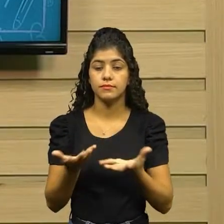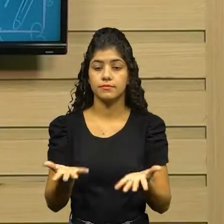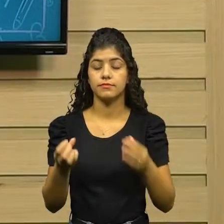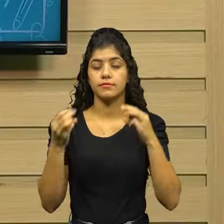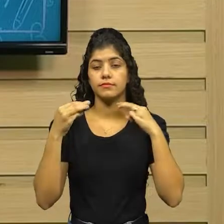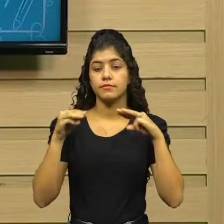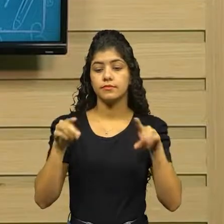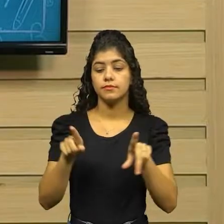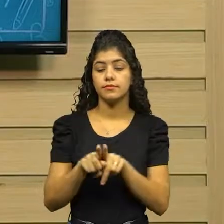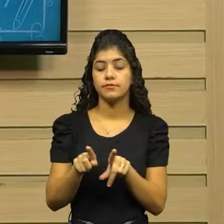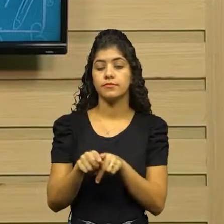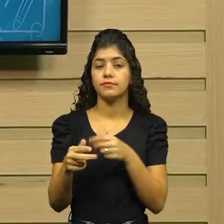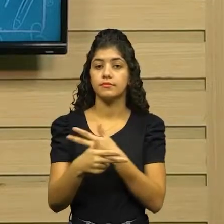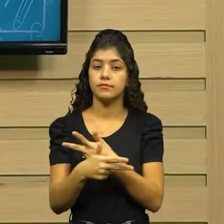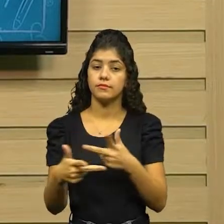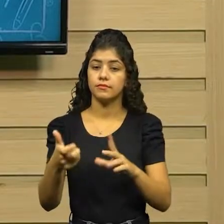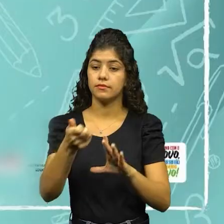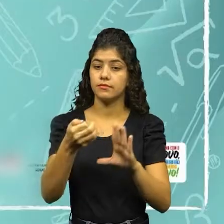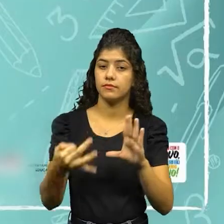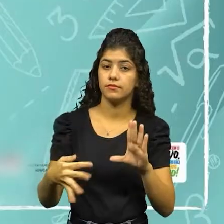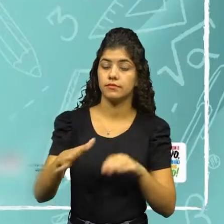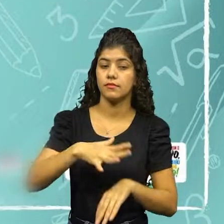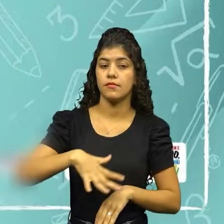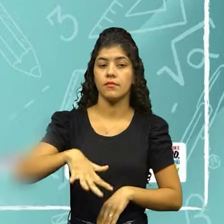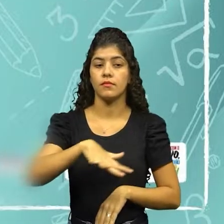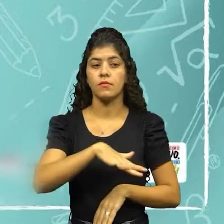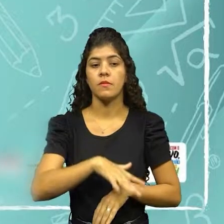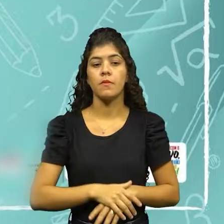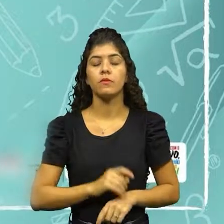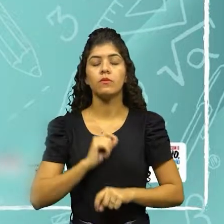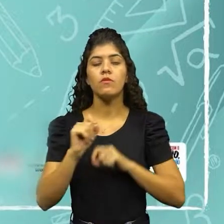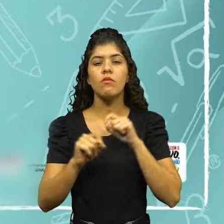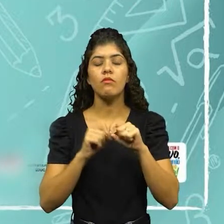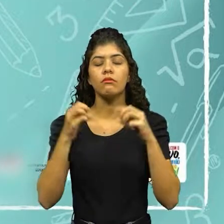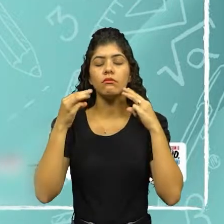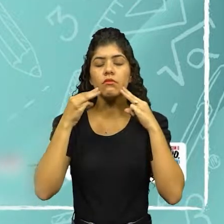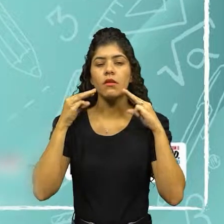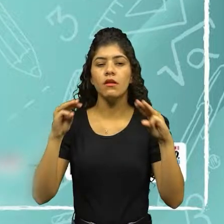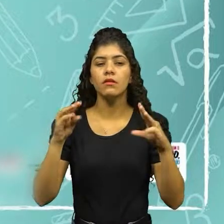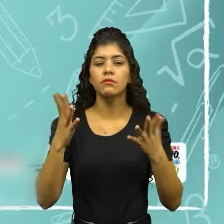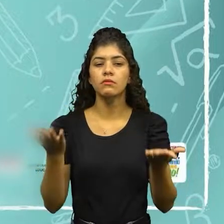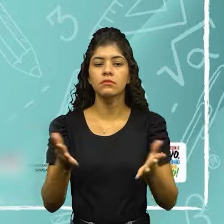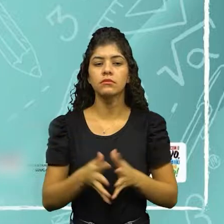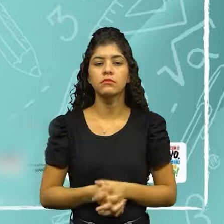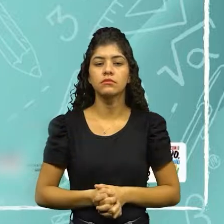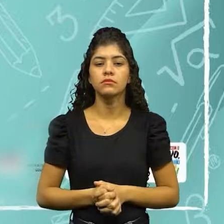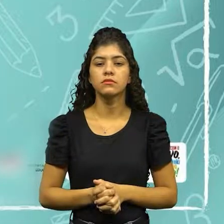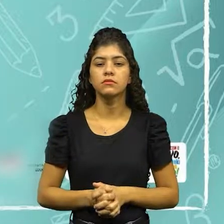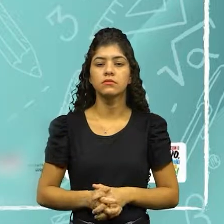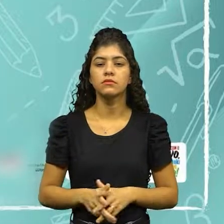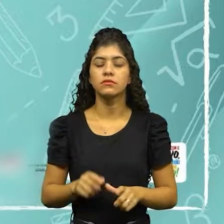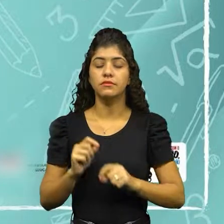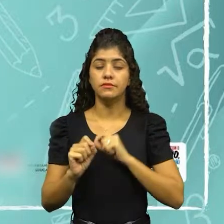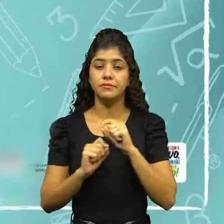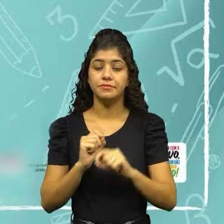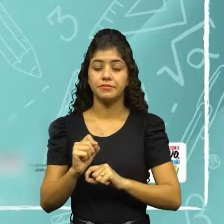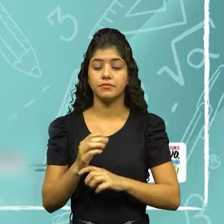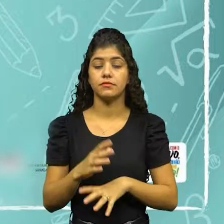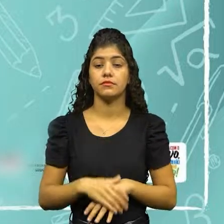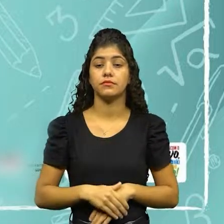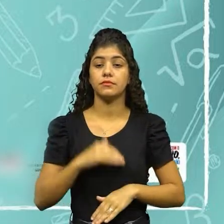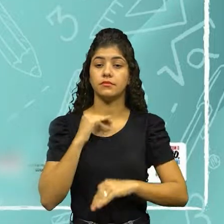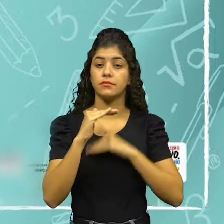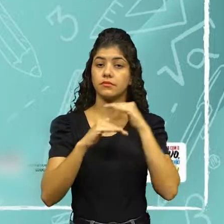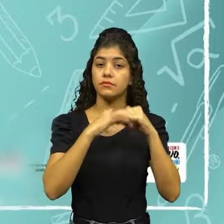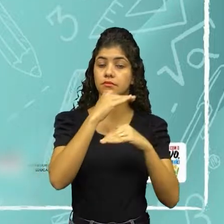quais são os aspectos que envolvem o marketing. Então, o que é o marketing? O marketing definimos como um processo